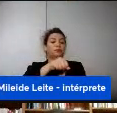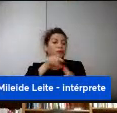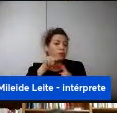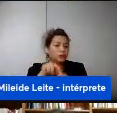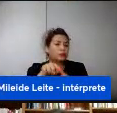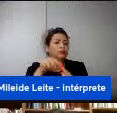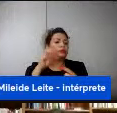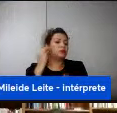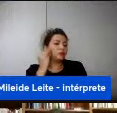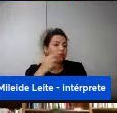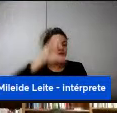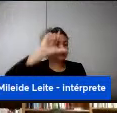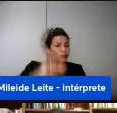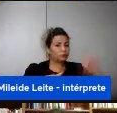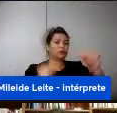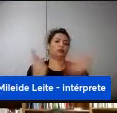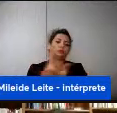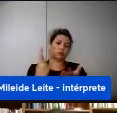diminuir esse erro de previsão.